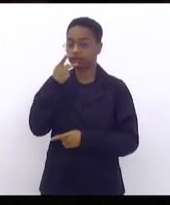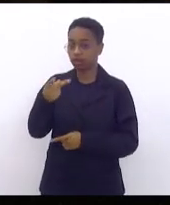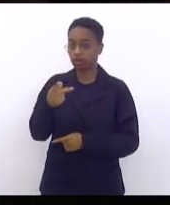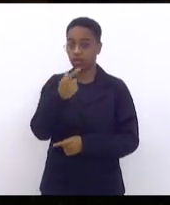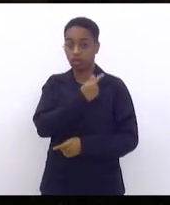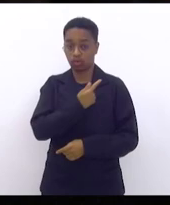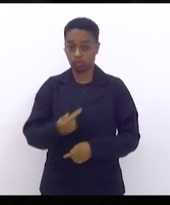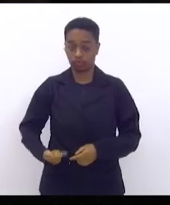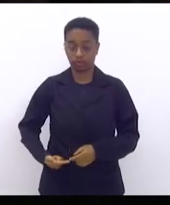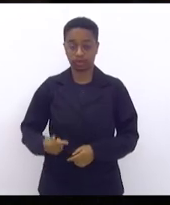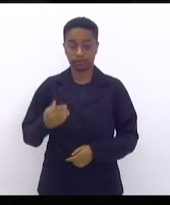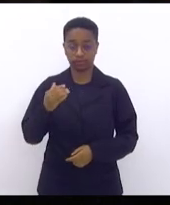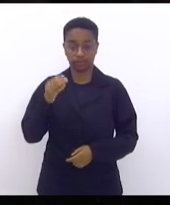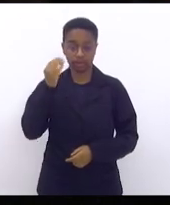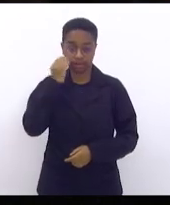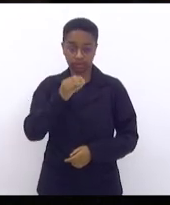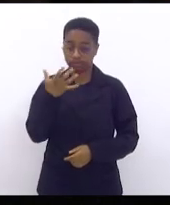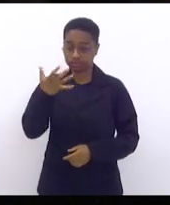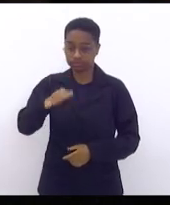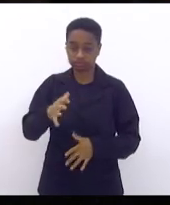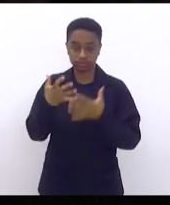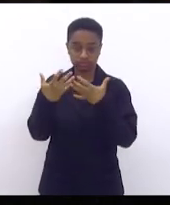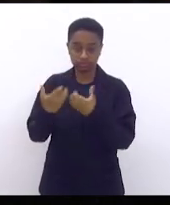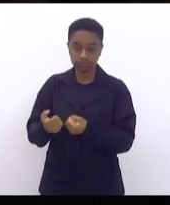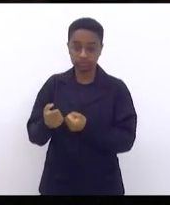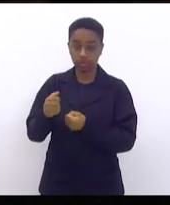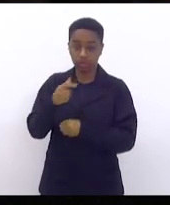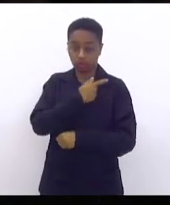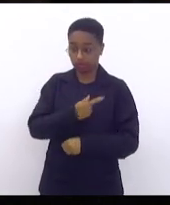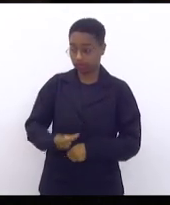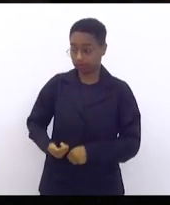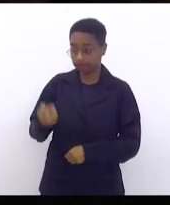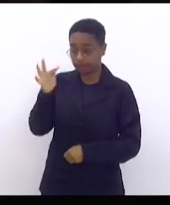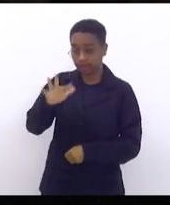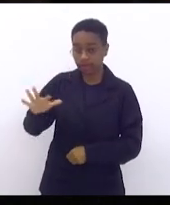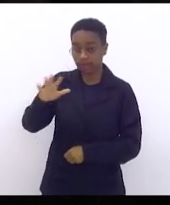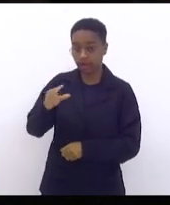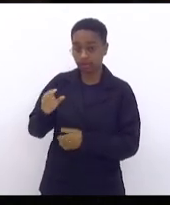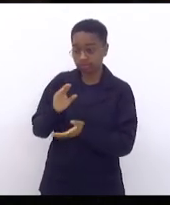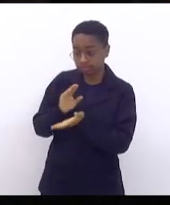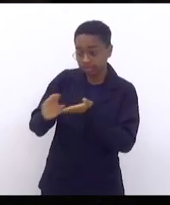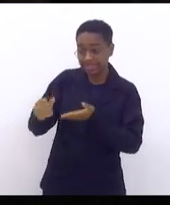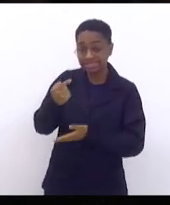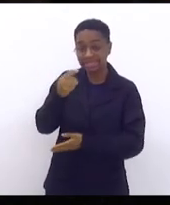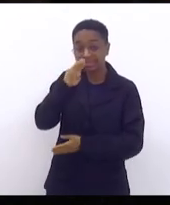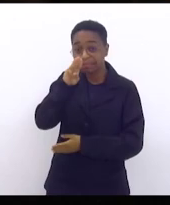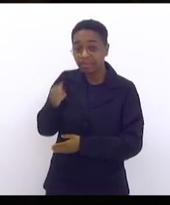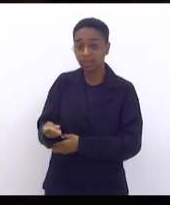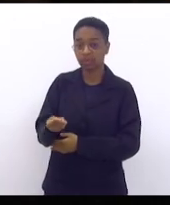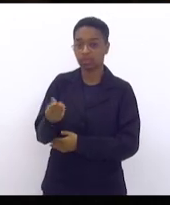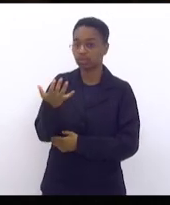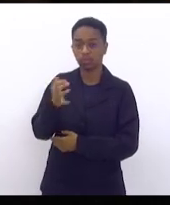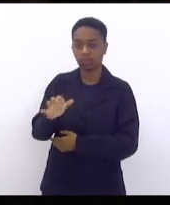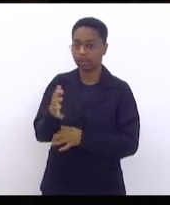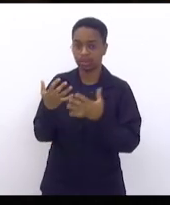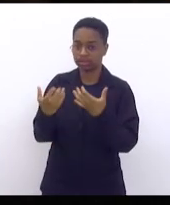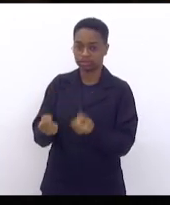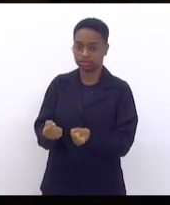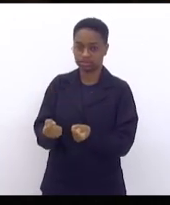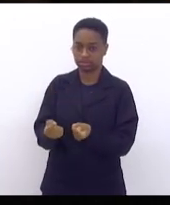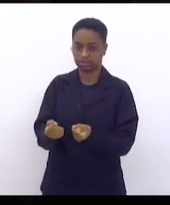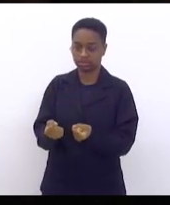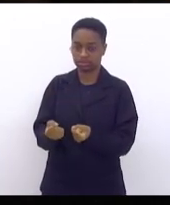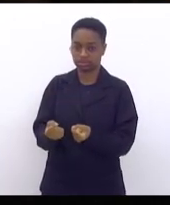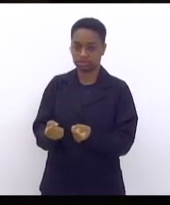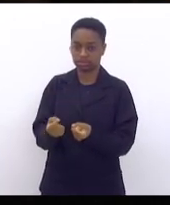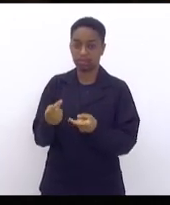Cláudio Castro não quis receber do governo federal 7 milhões para a perícia do Rio de Janeiro.